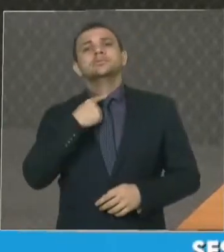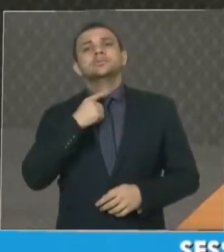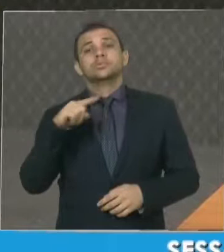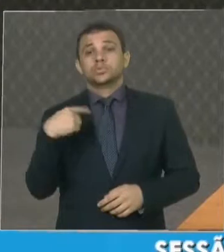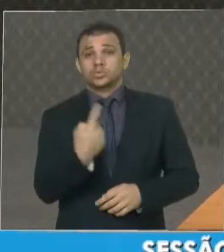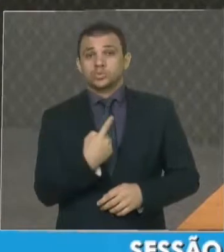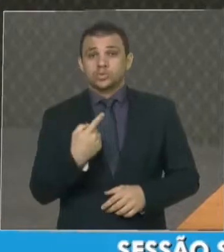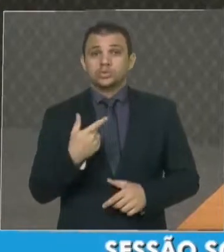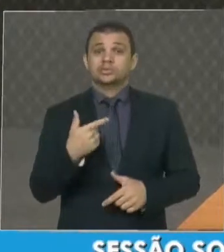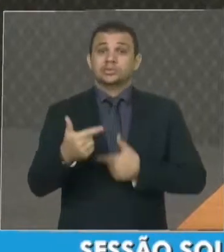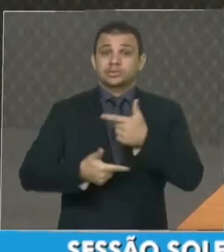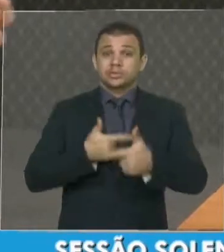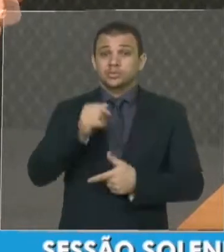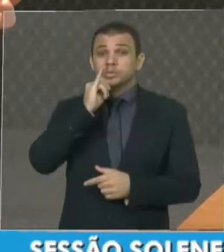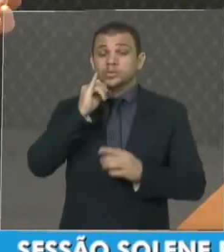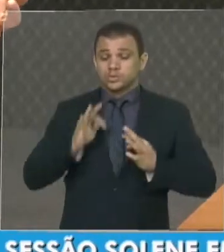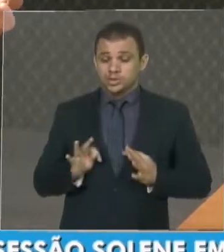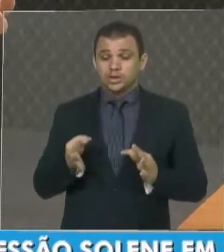fazer tecnologia.